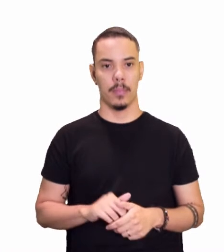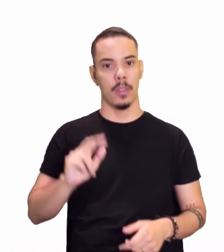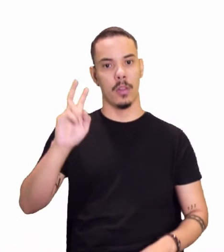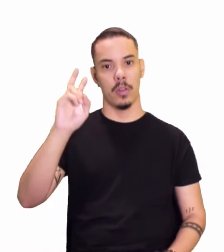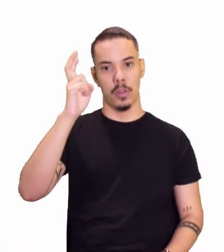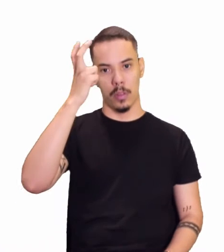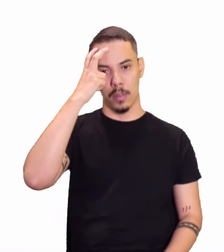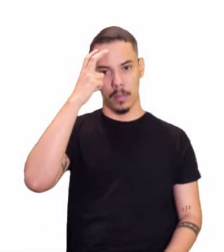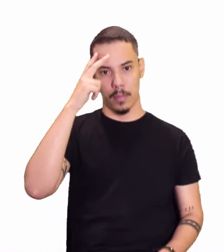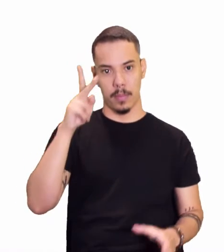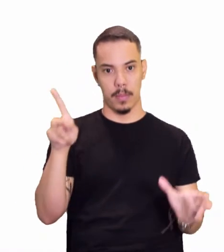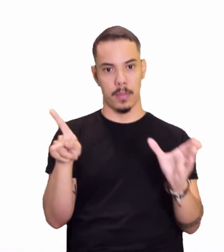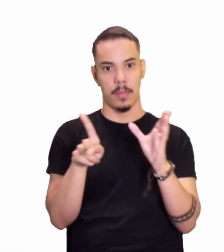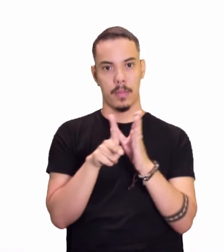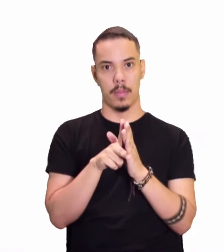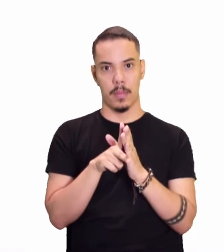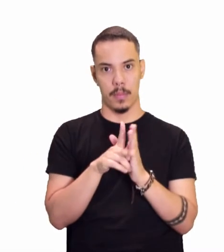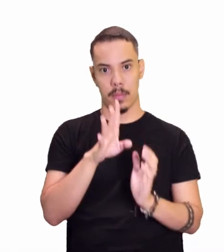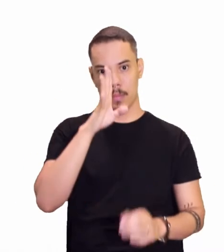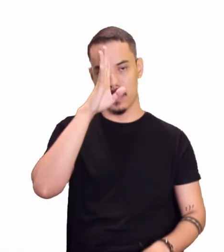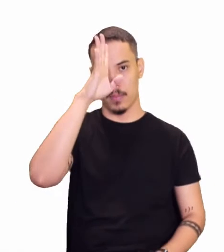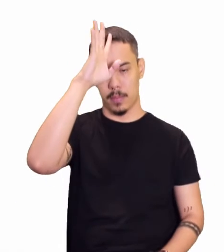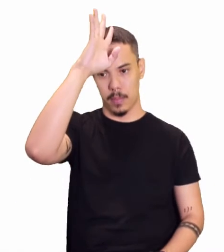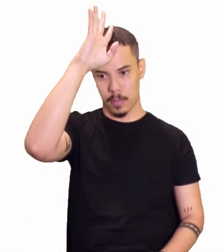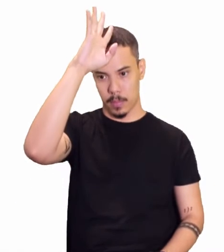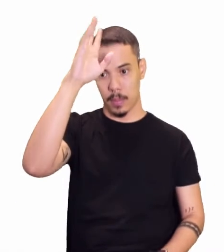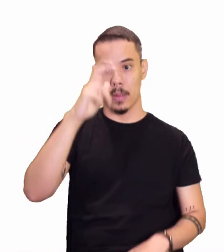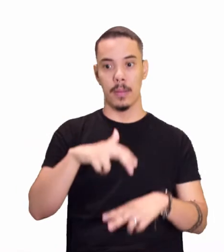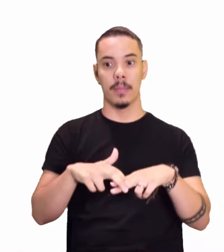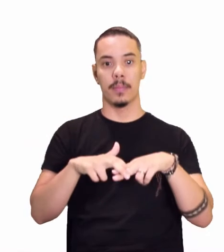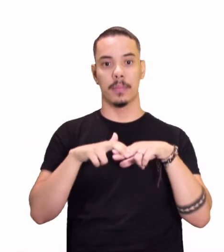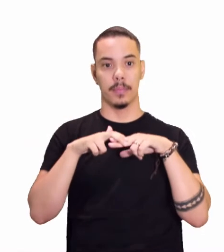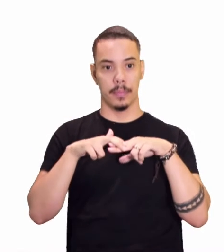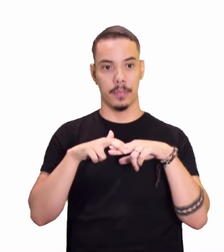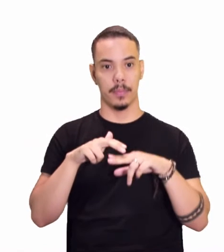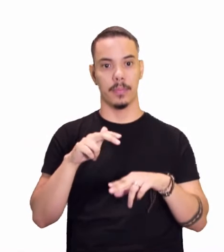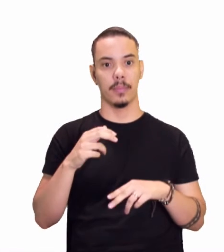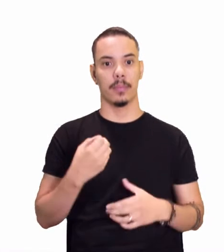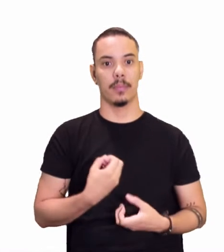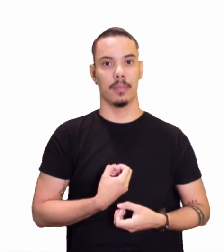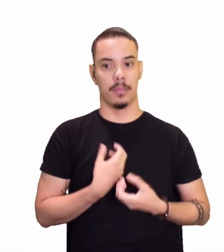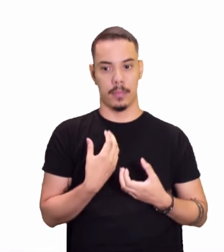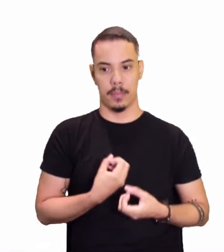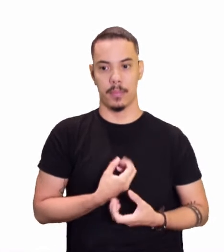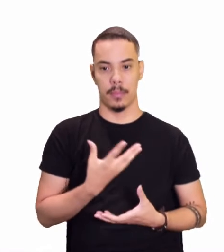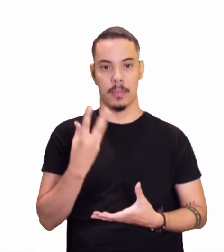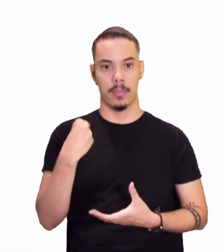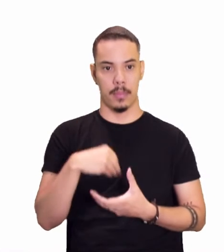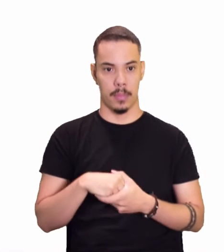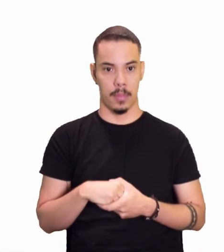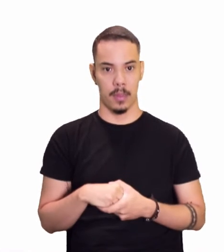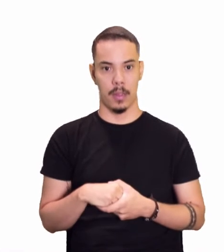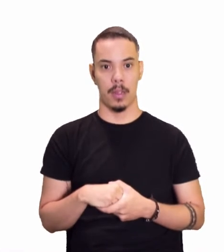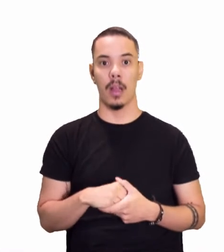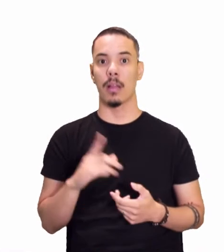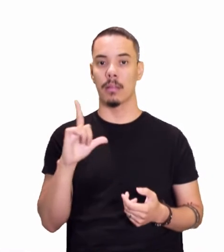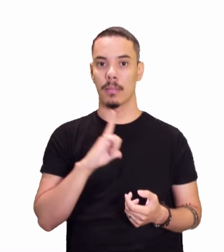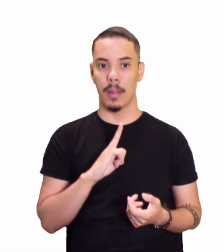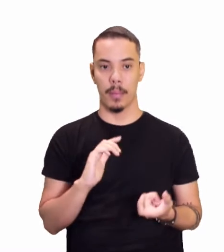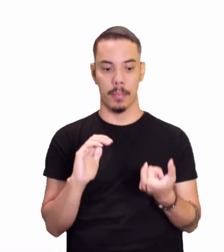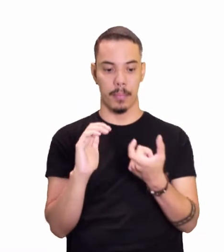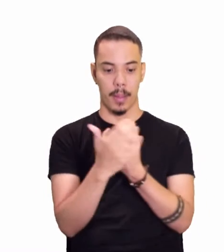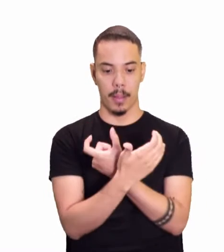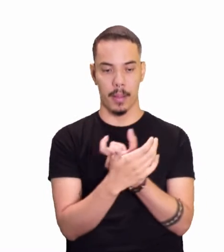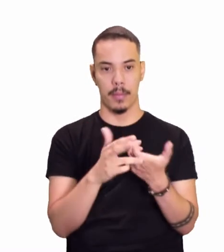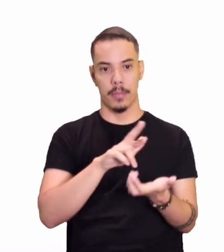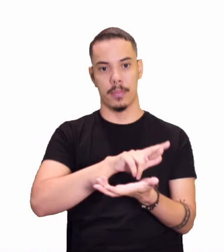culturas greco-romanas da antiguidade. Por isso que nas poesias nós vamos ver aí termos